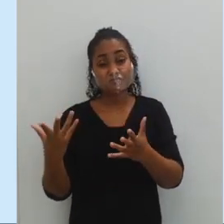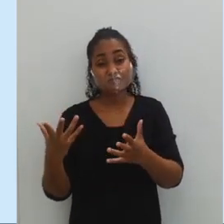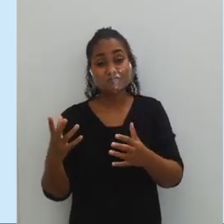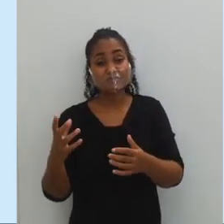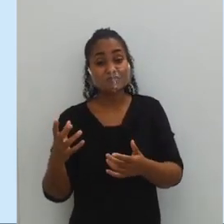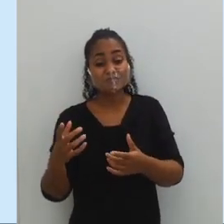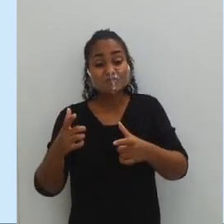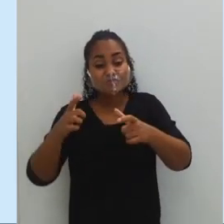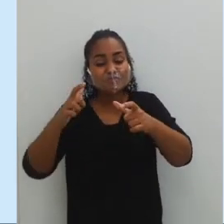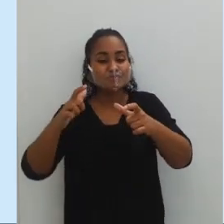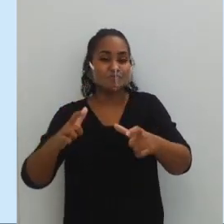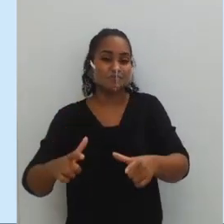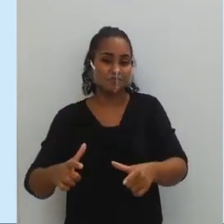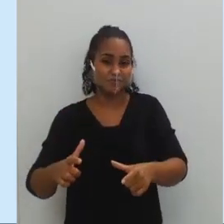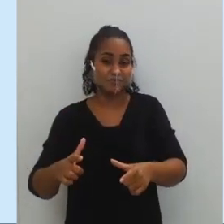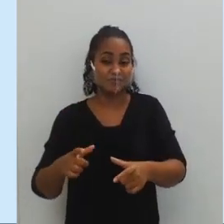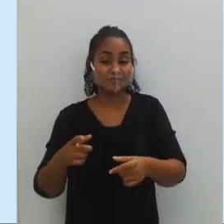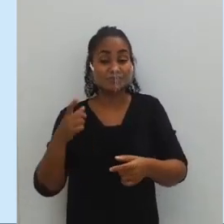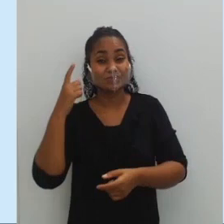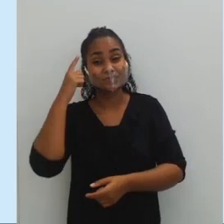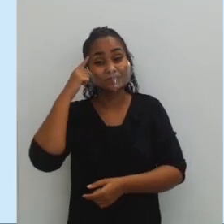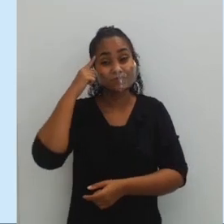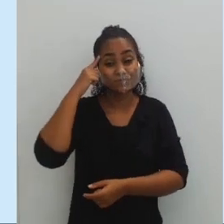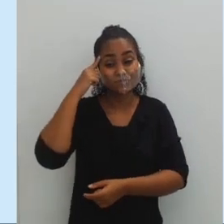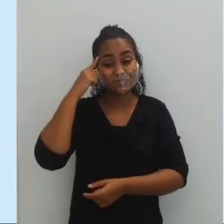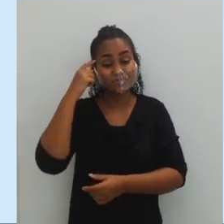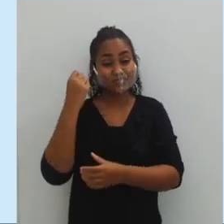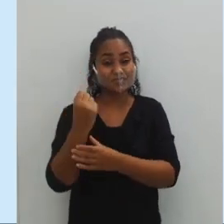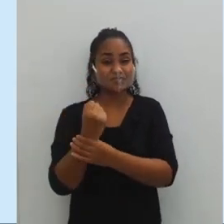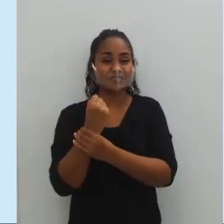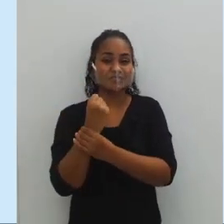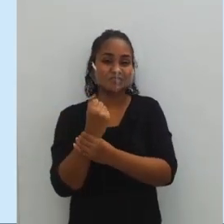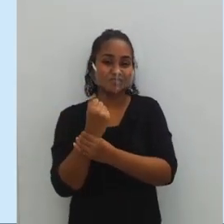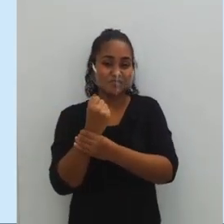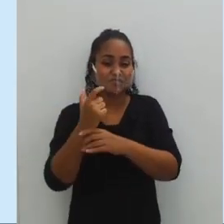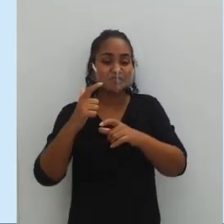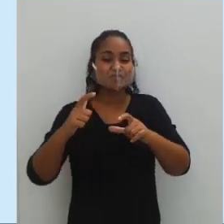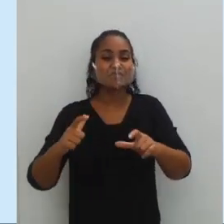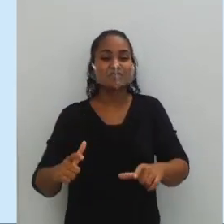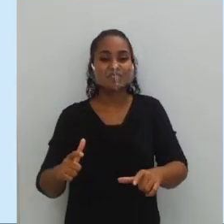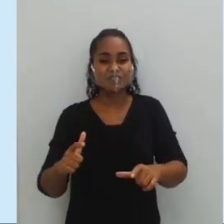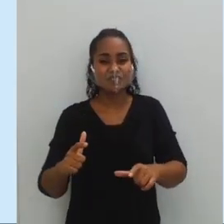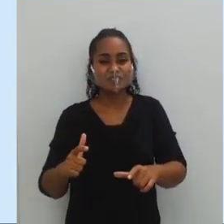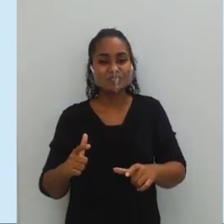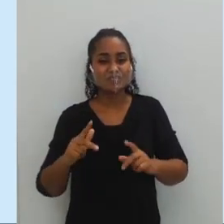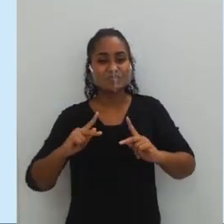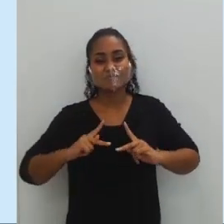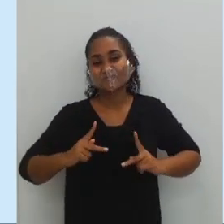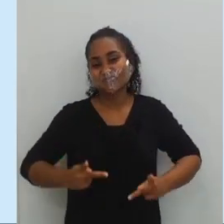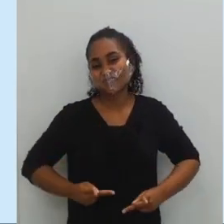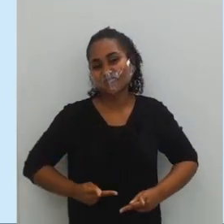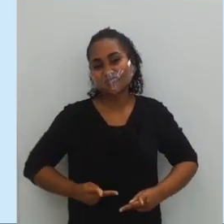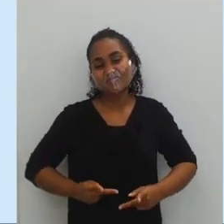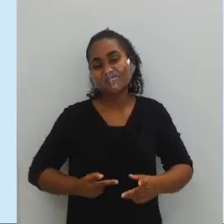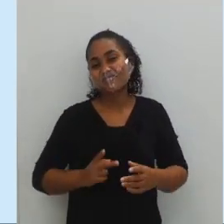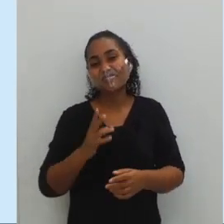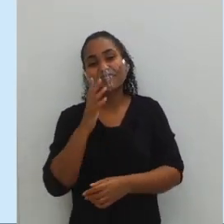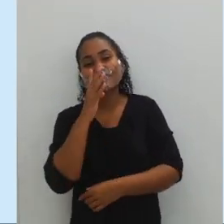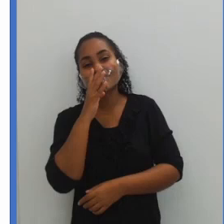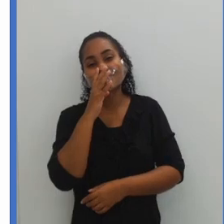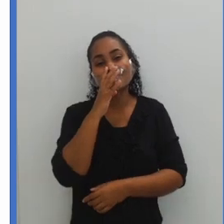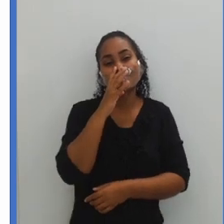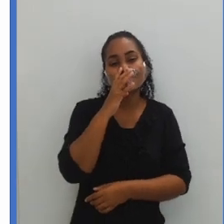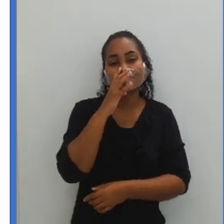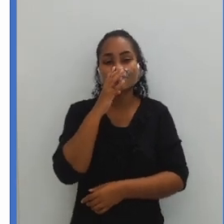É uma questão de território. Para eles, eles estão defendendo o seu território. E para os humanos, é uma